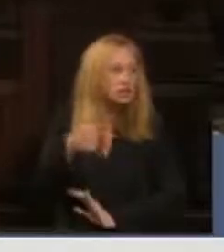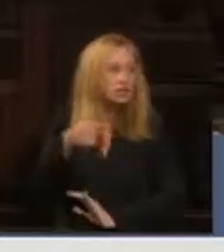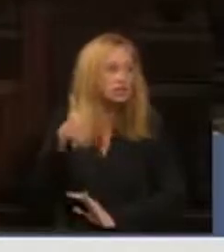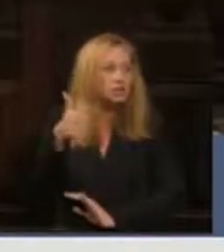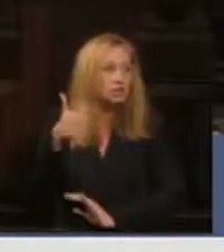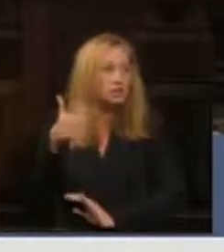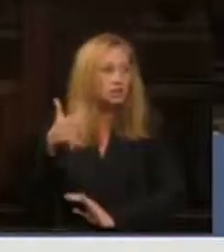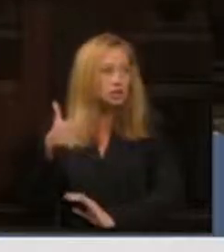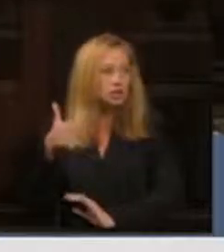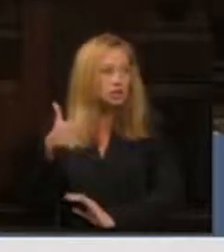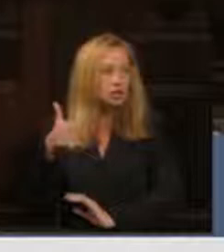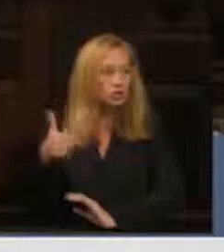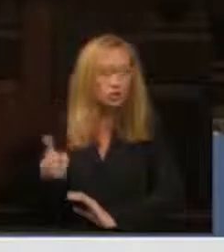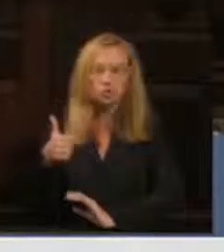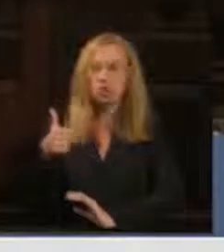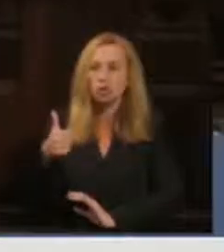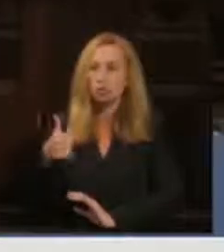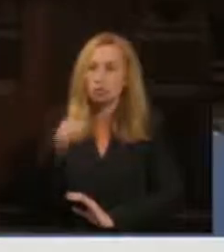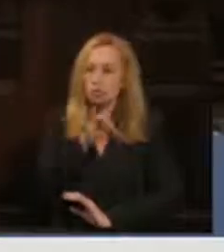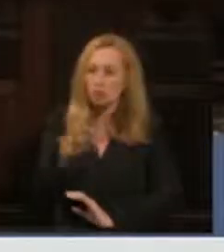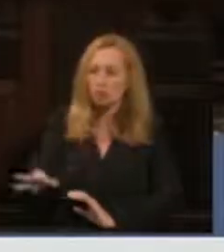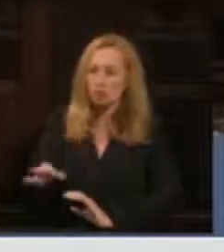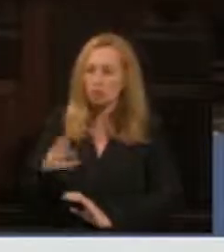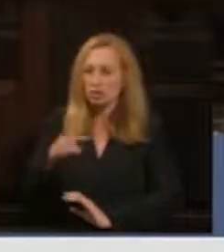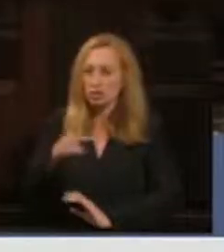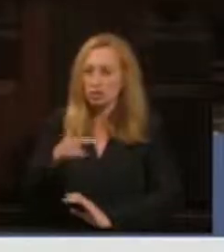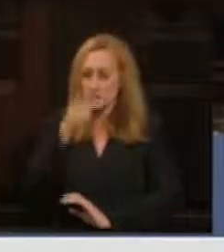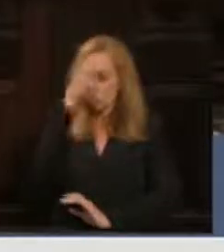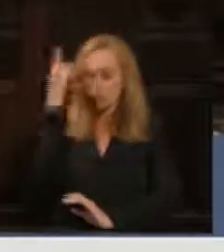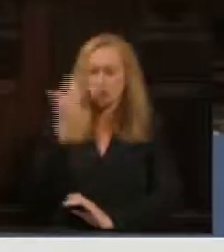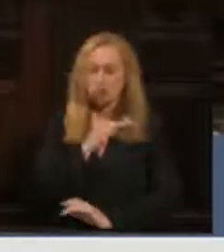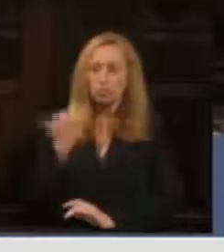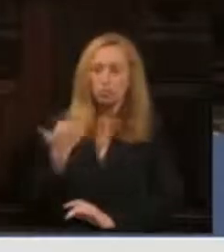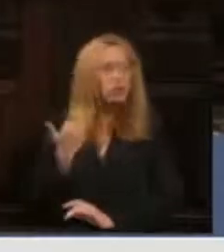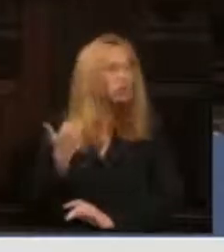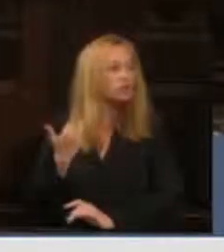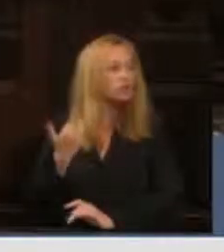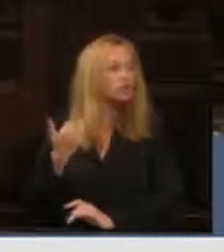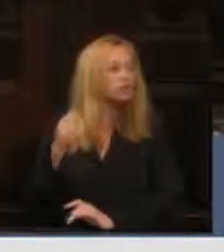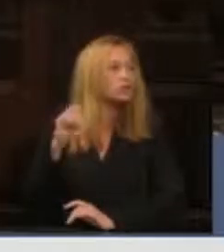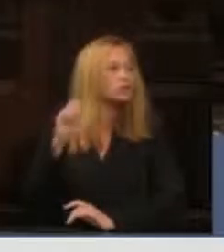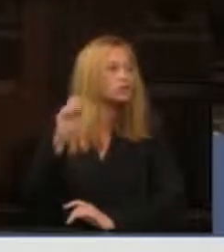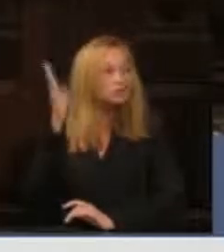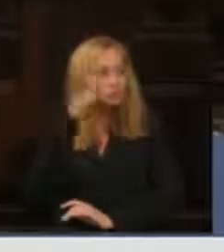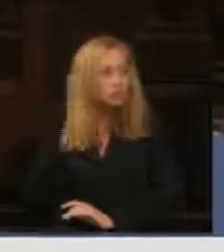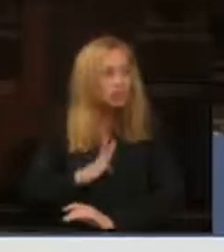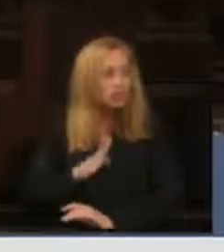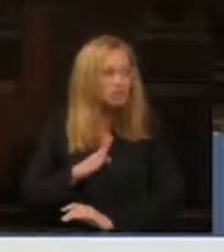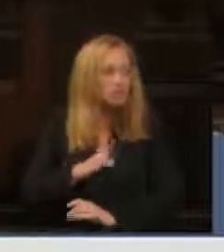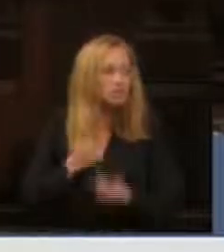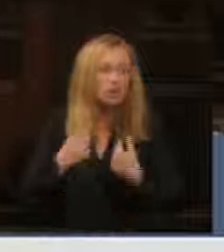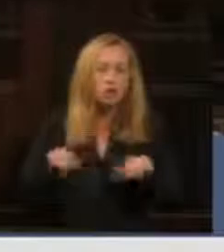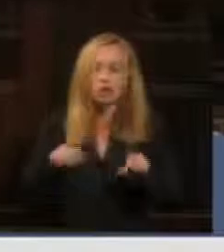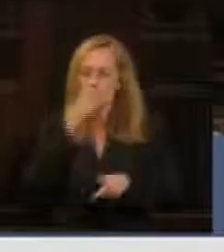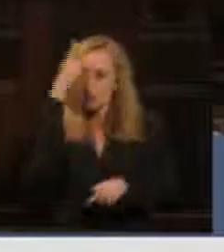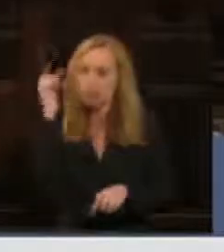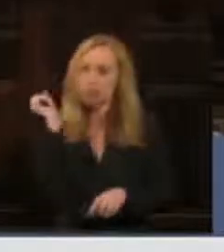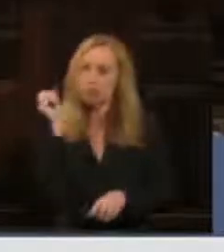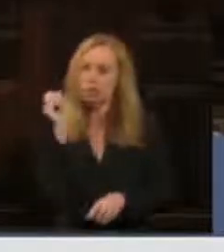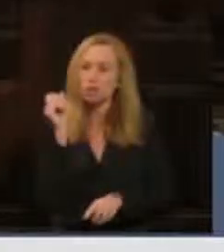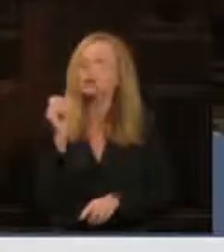71% dos assassinatos praticados no Brasil são praticados contra pessoas